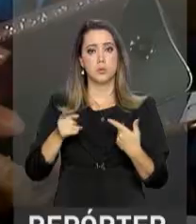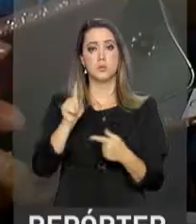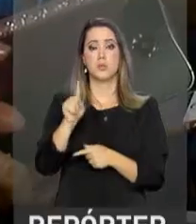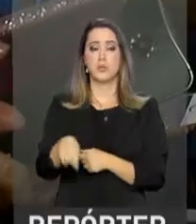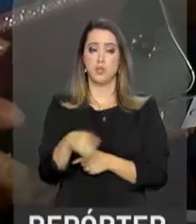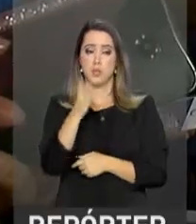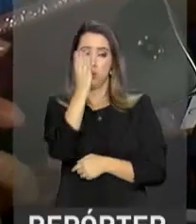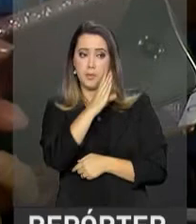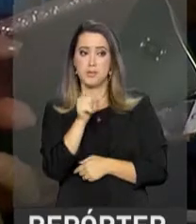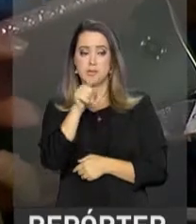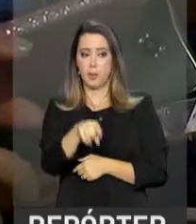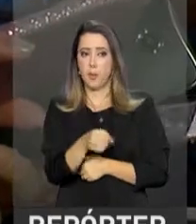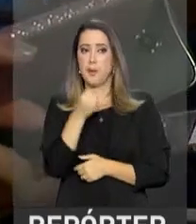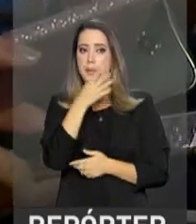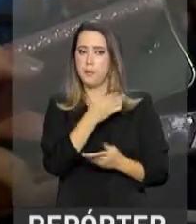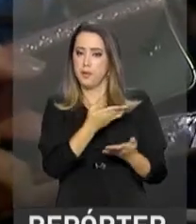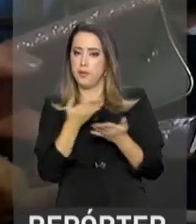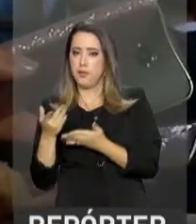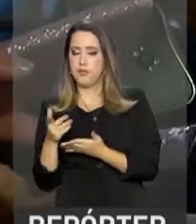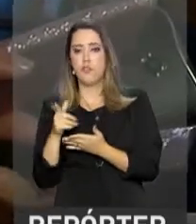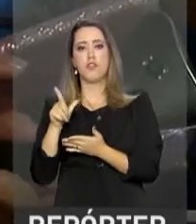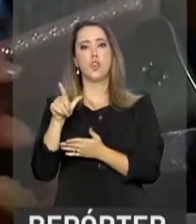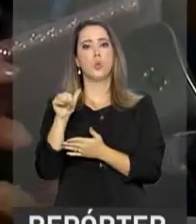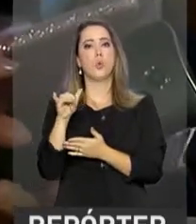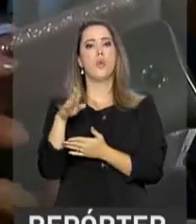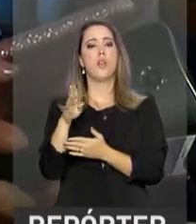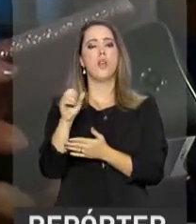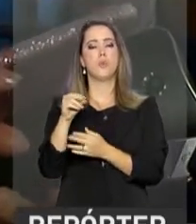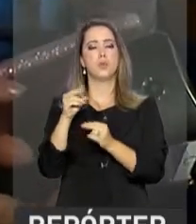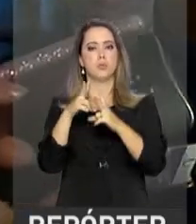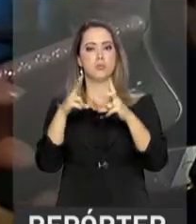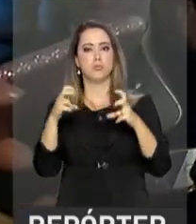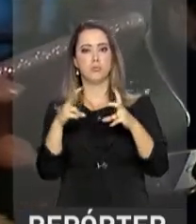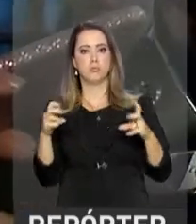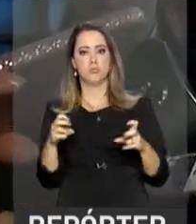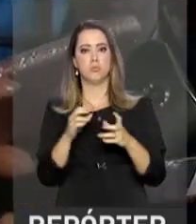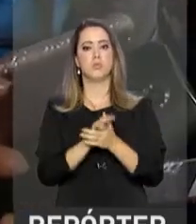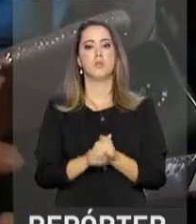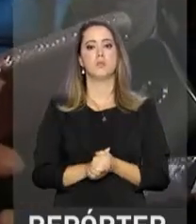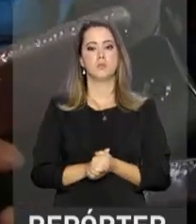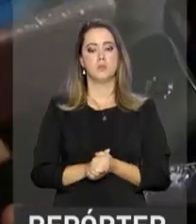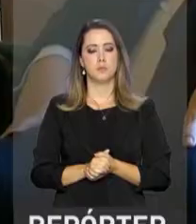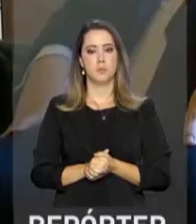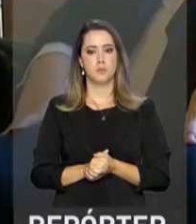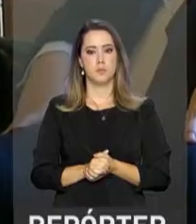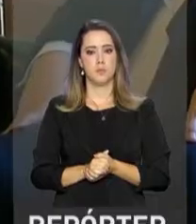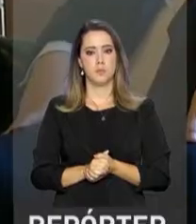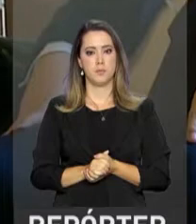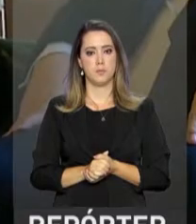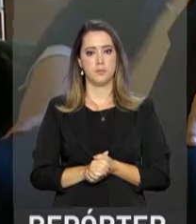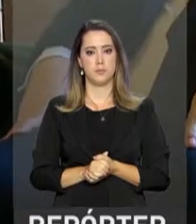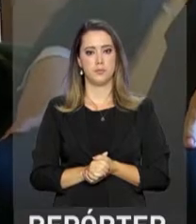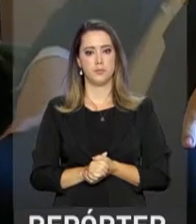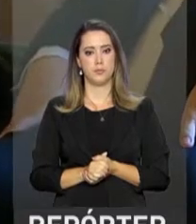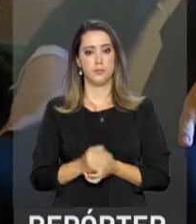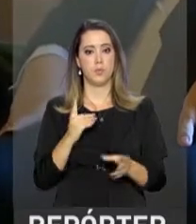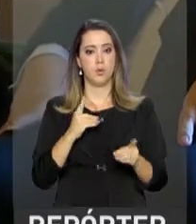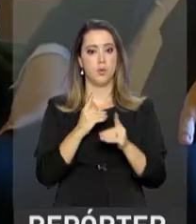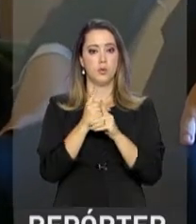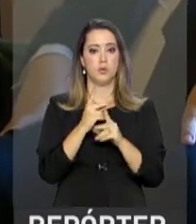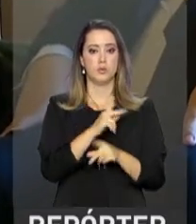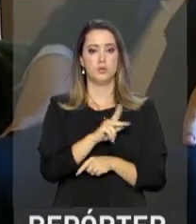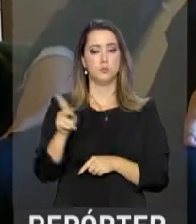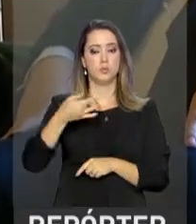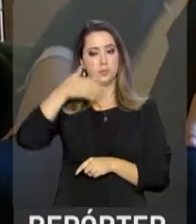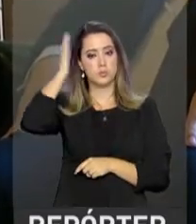líbano e ajudar a reconstruir a infraestrutura do país vendem essa infecção a agenda de temer incluiu reunião